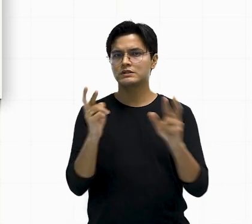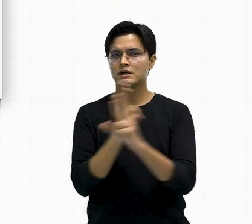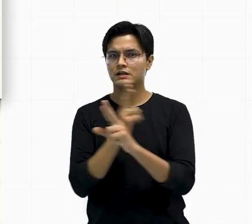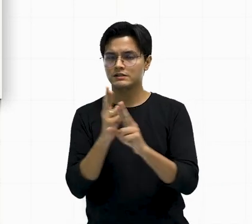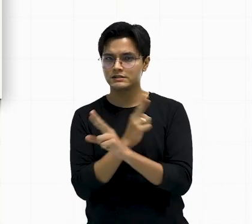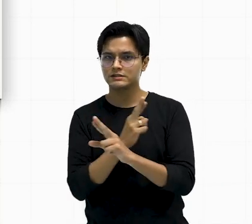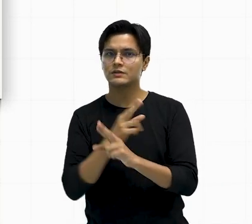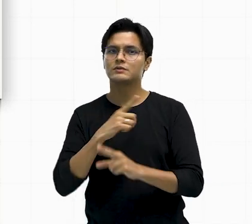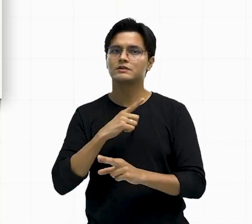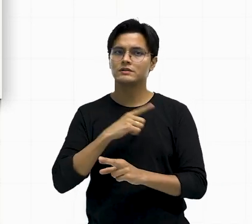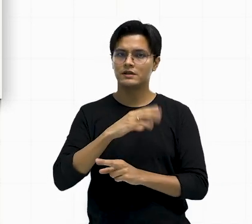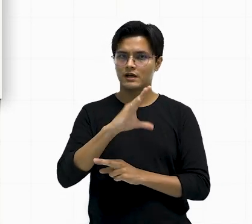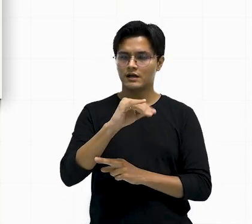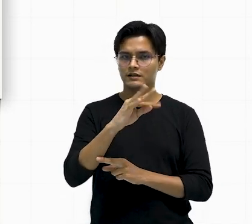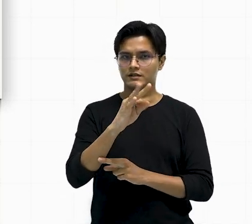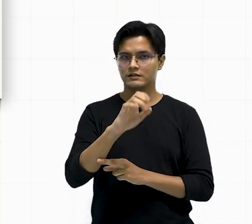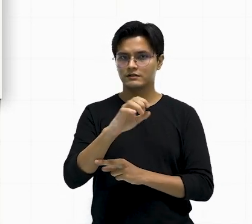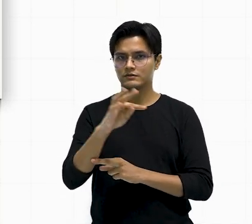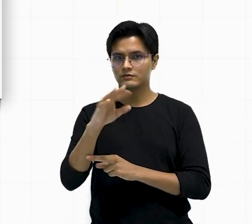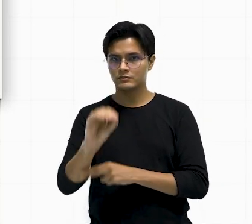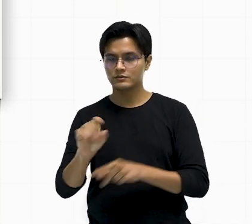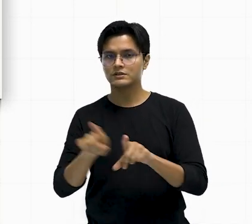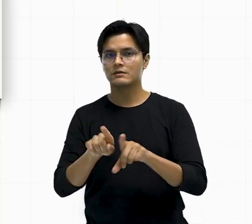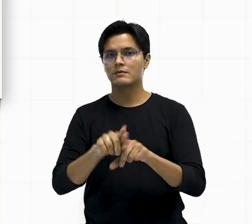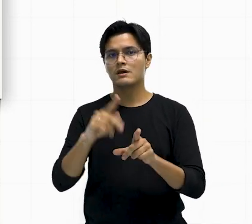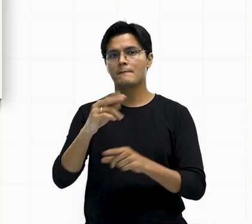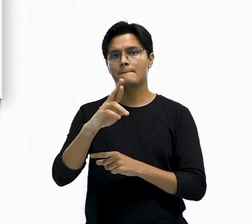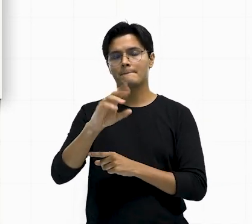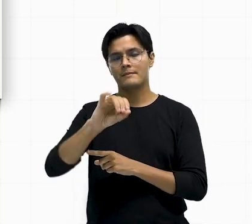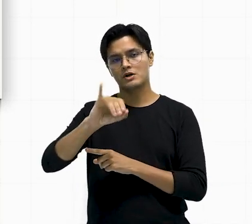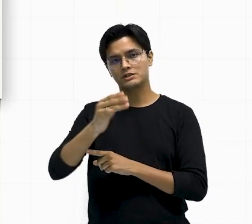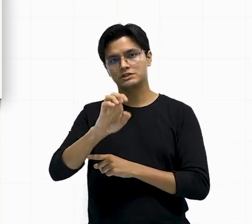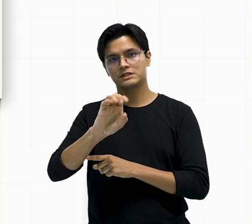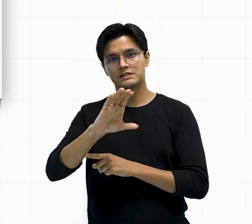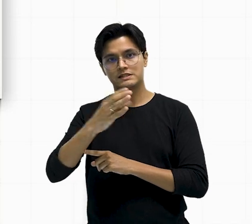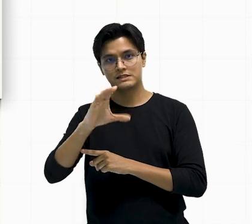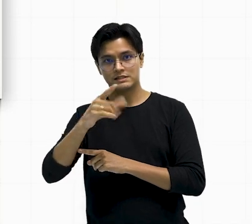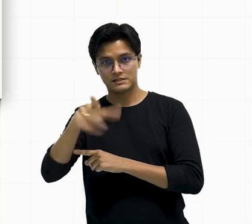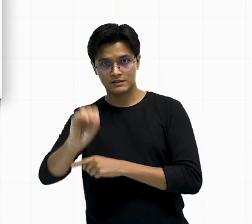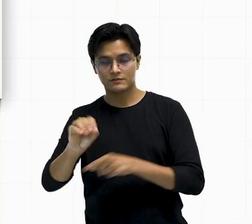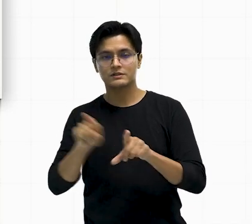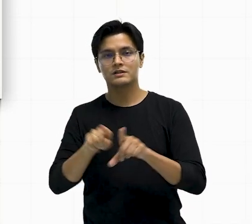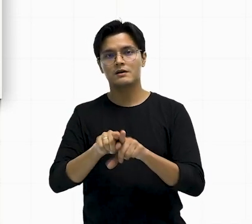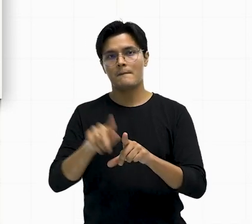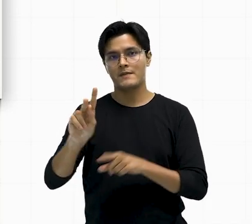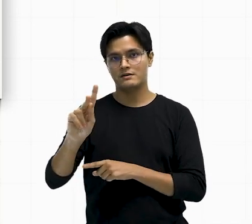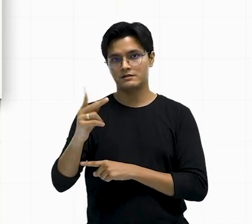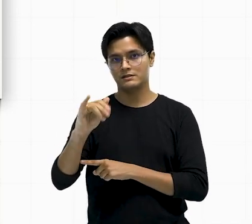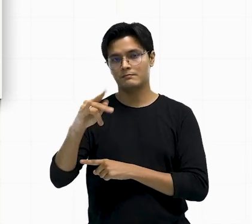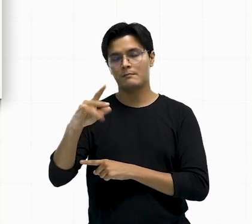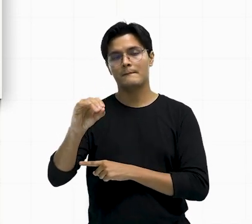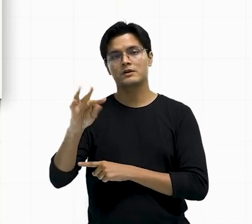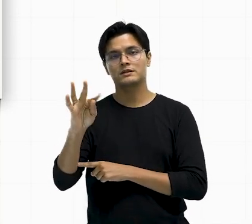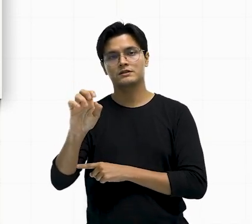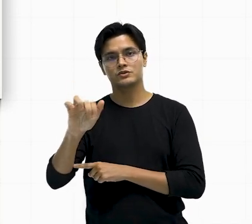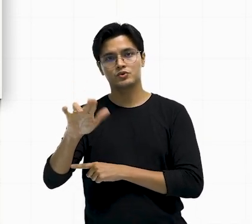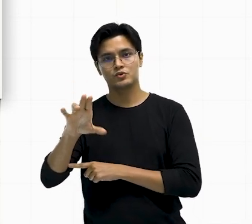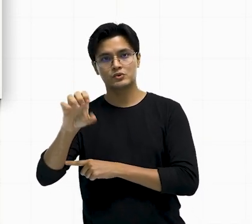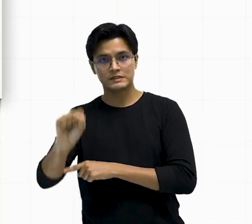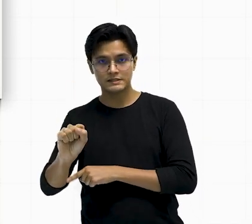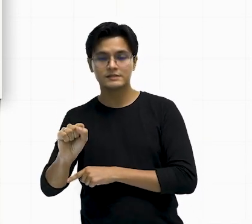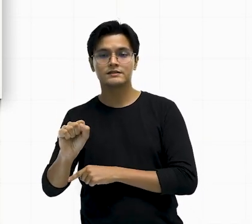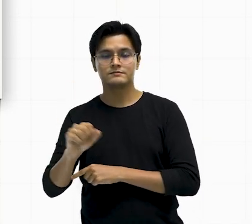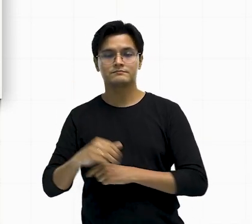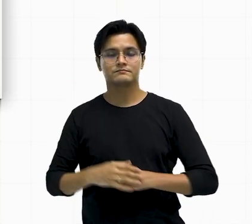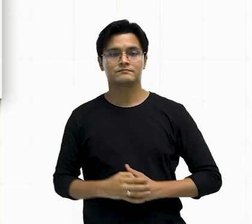envolvem cateto, projeção do cateto e hipotenusa, beleza? A projeção sempre em relação